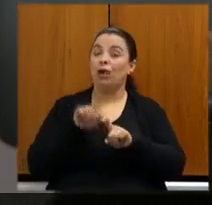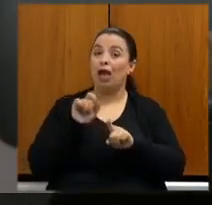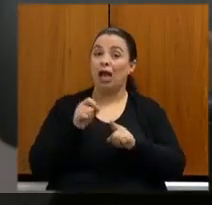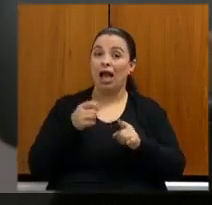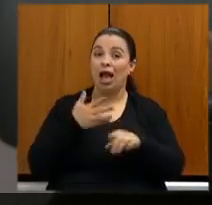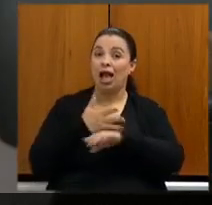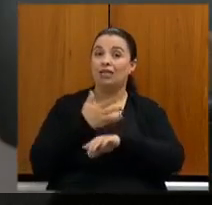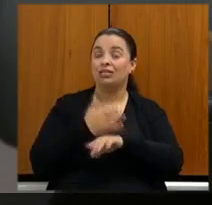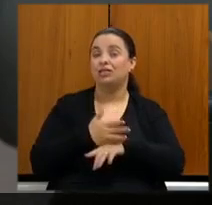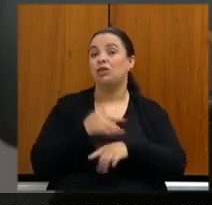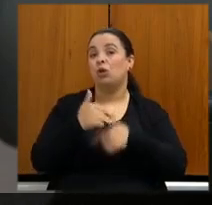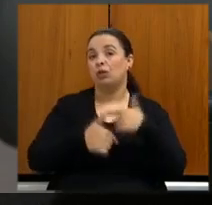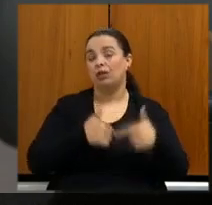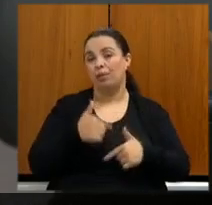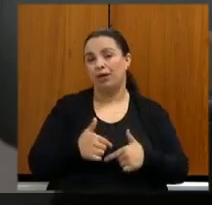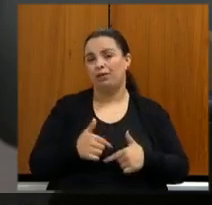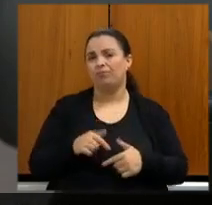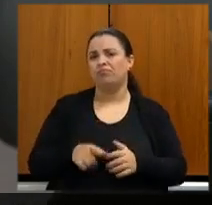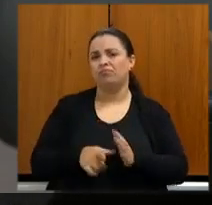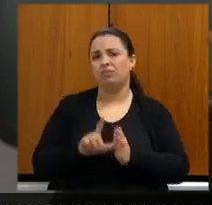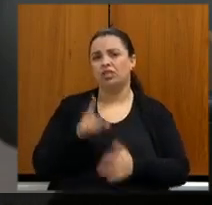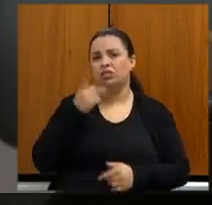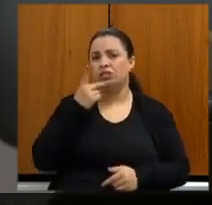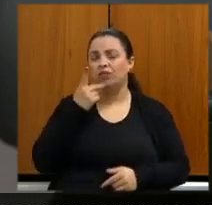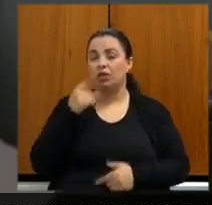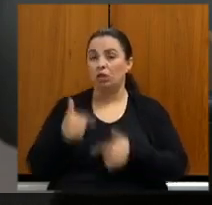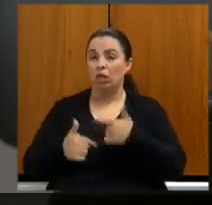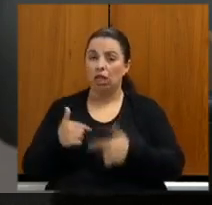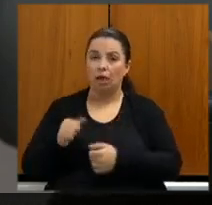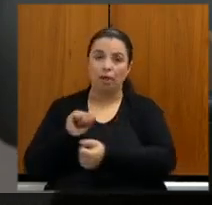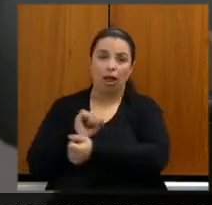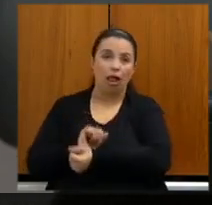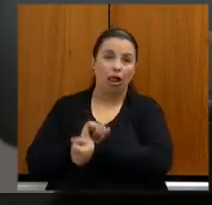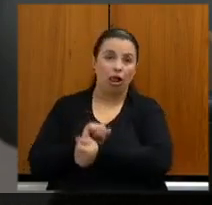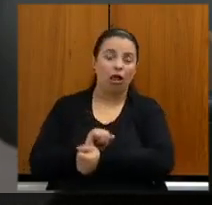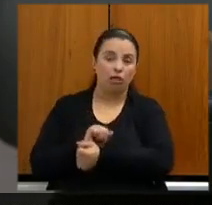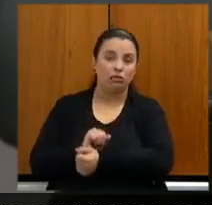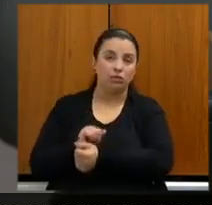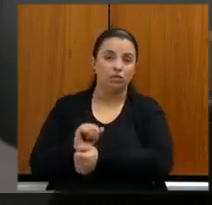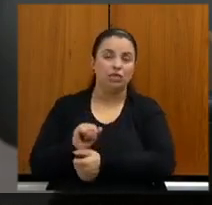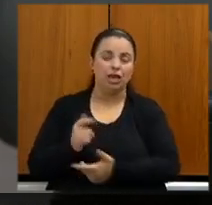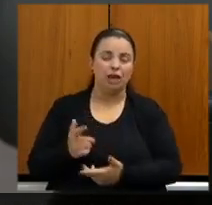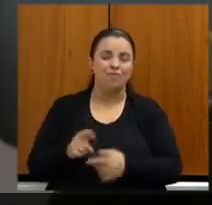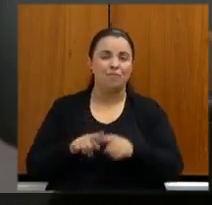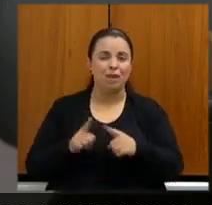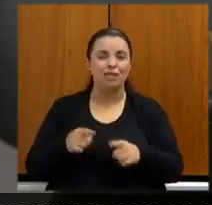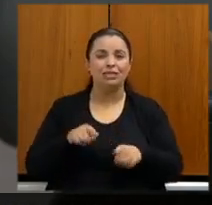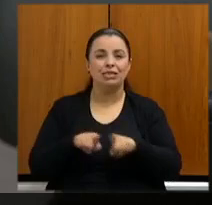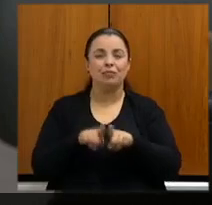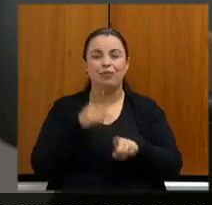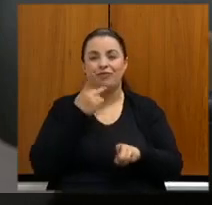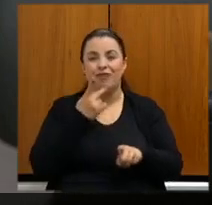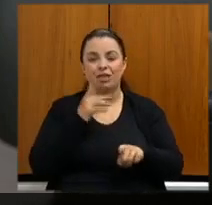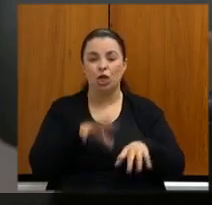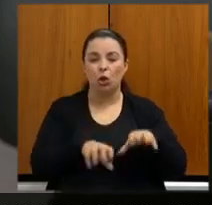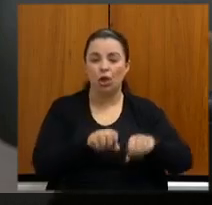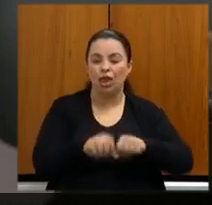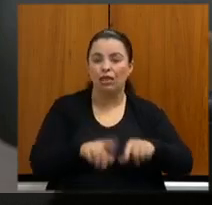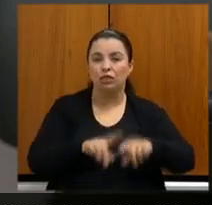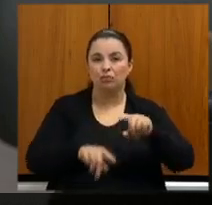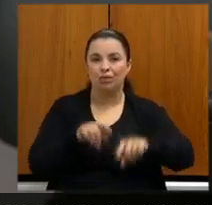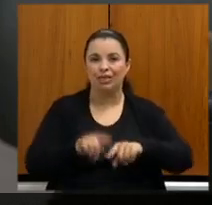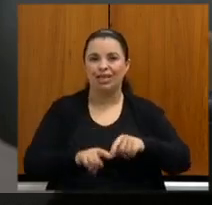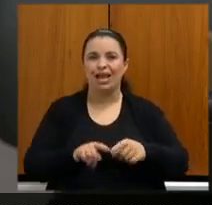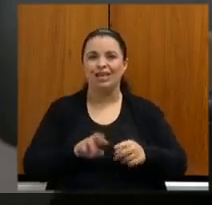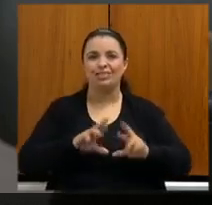do trabalho escravo mas também é a coleta de materiais recicláveis de resíduos sólidos